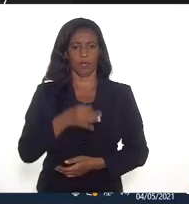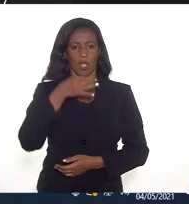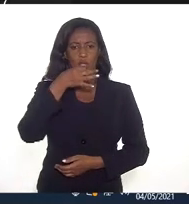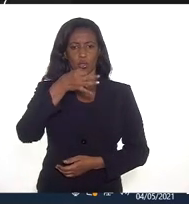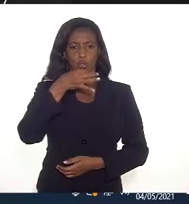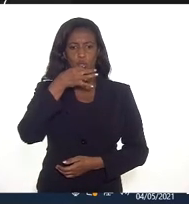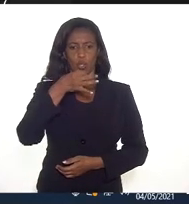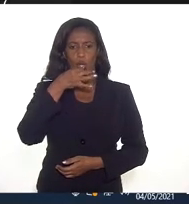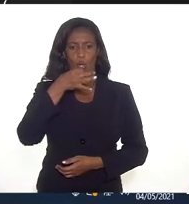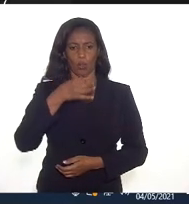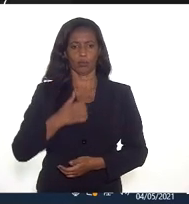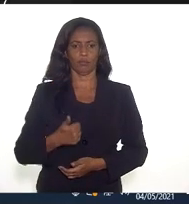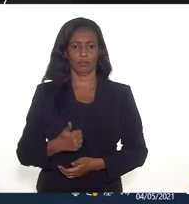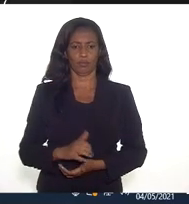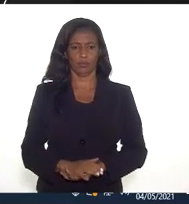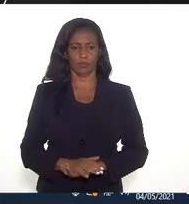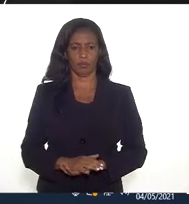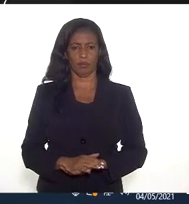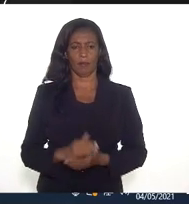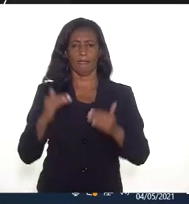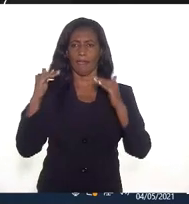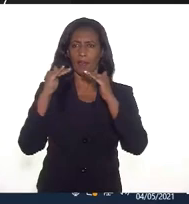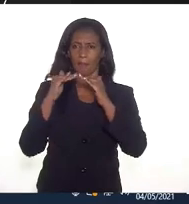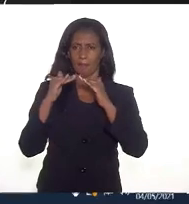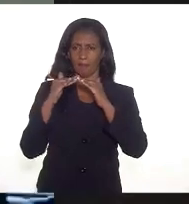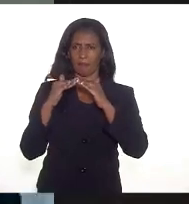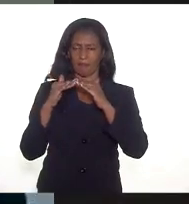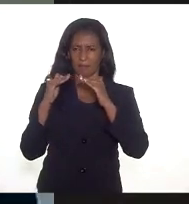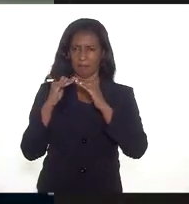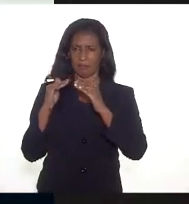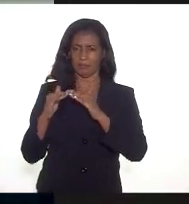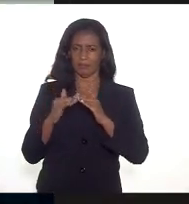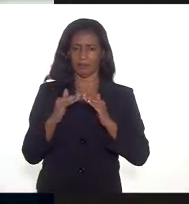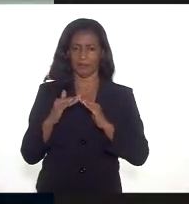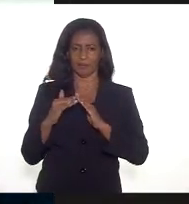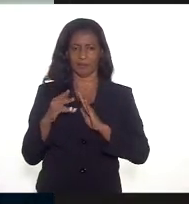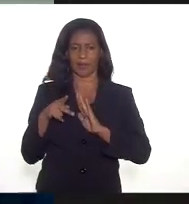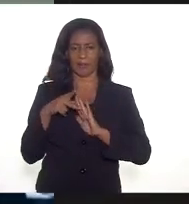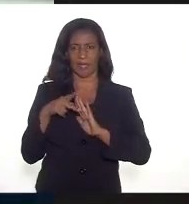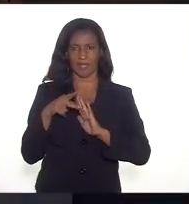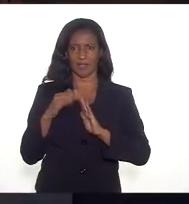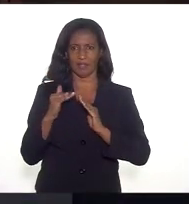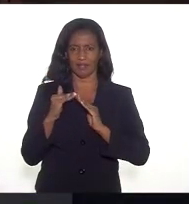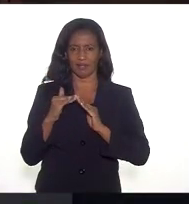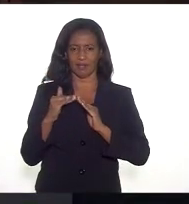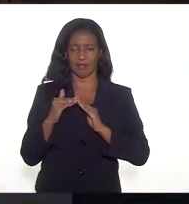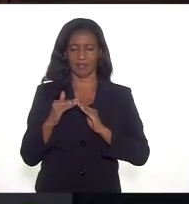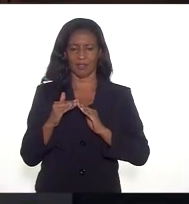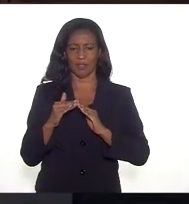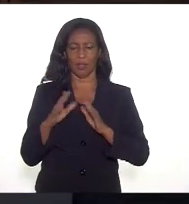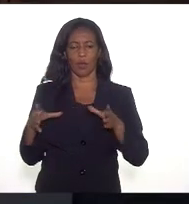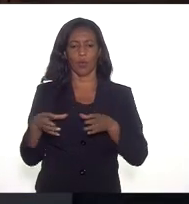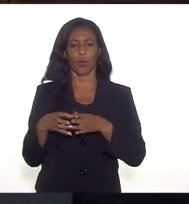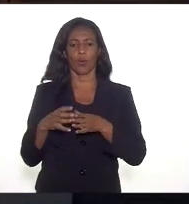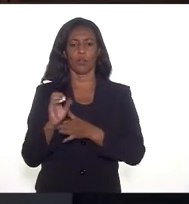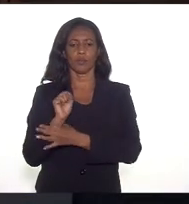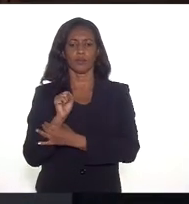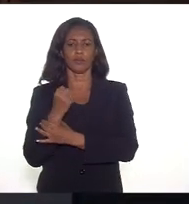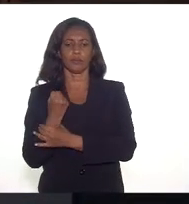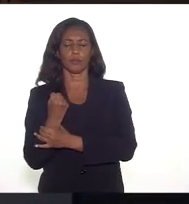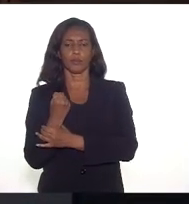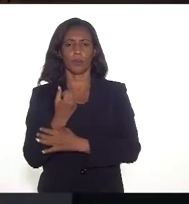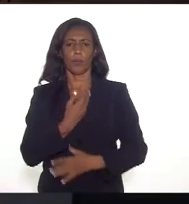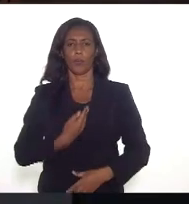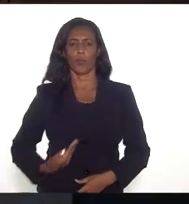Sem som. Aí. Parecer favorável, presidente. Perdão, que eu estou aqui me sintonizando. Ok. Pela Comissão de Segurança. Favorável. Pela Comissão de